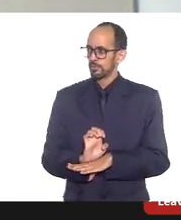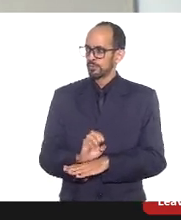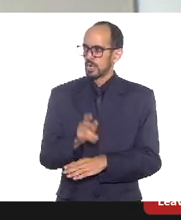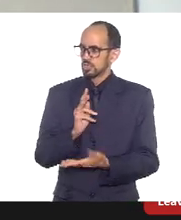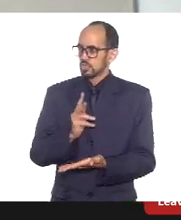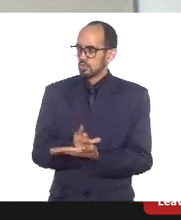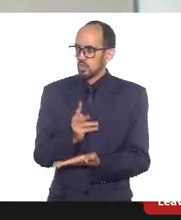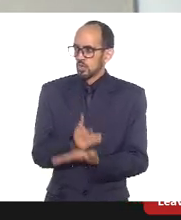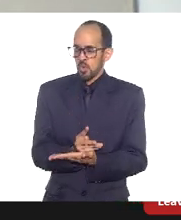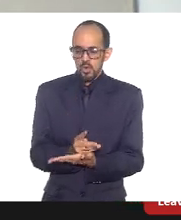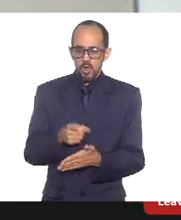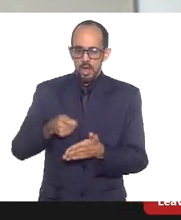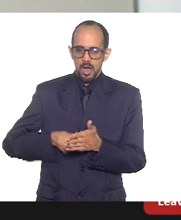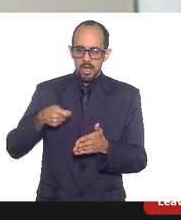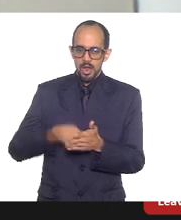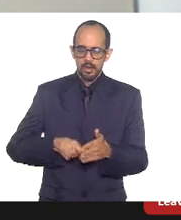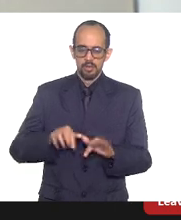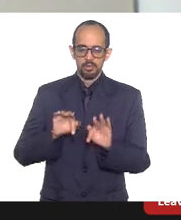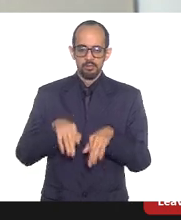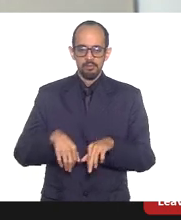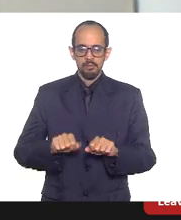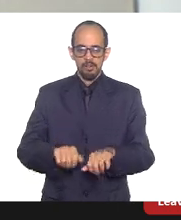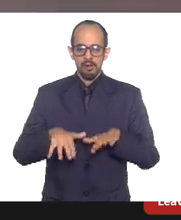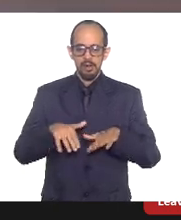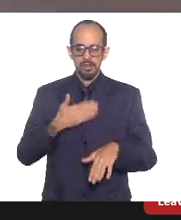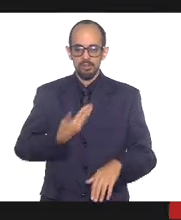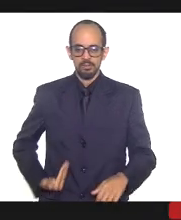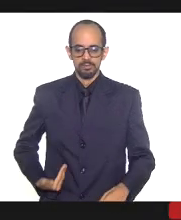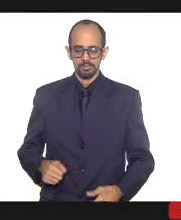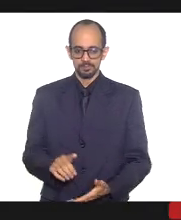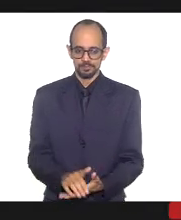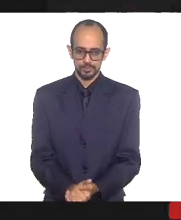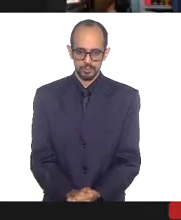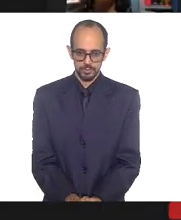escola pública. Está encerrada a nossa audiência pública. Boa tarde, secretário. Boa tarde a todos.